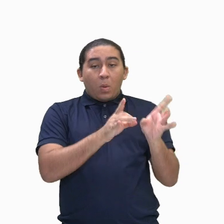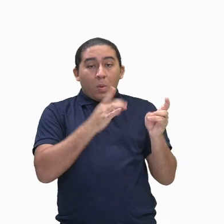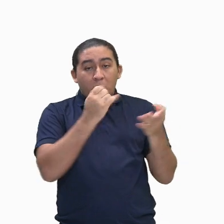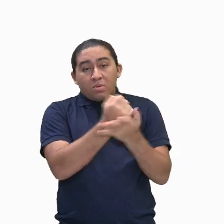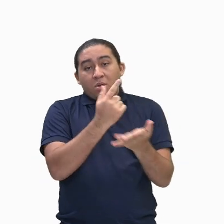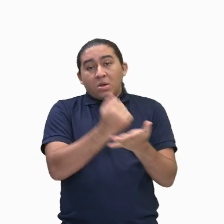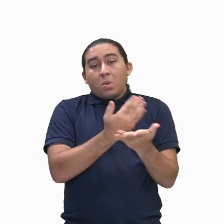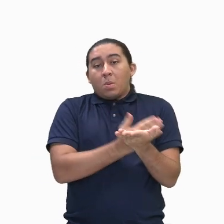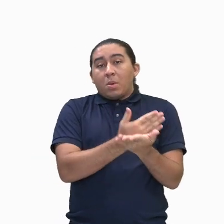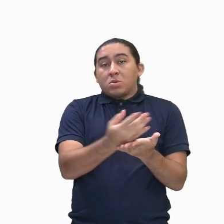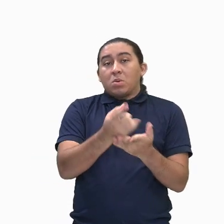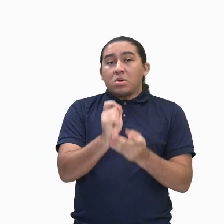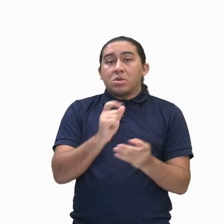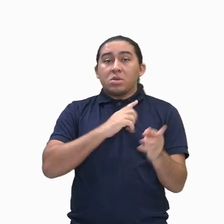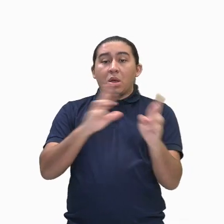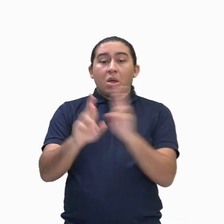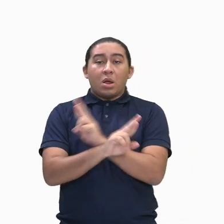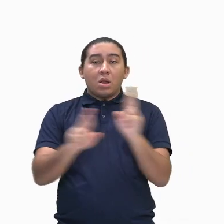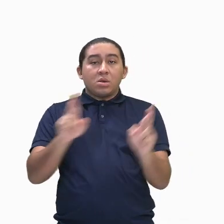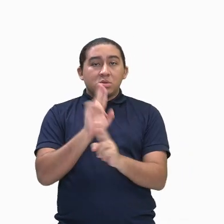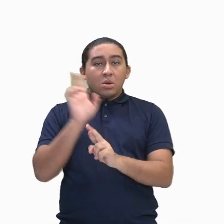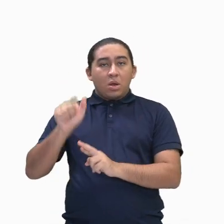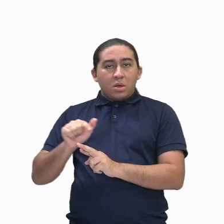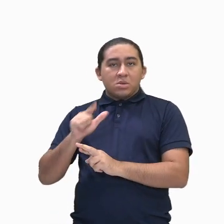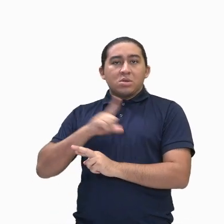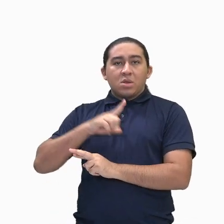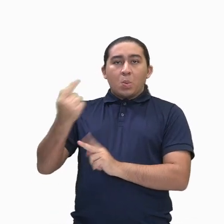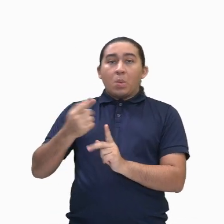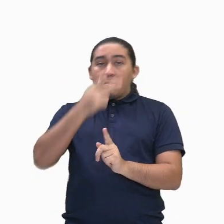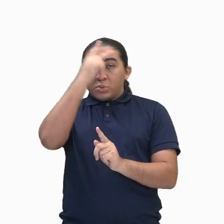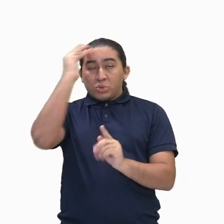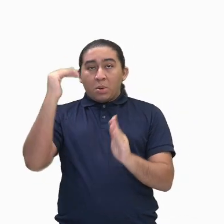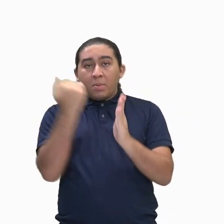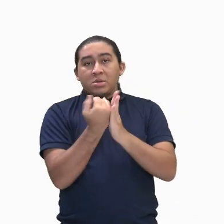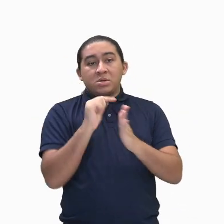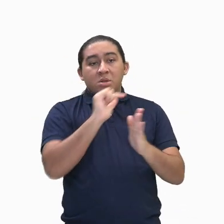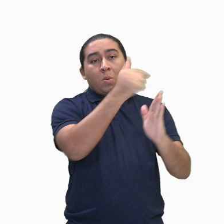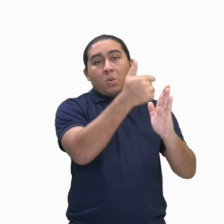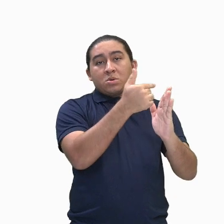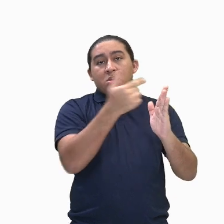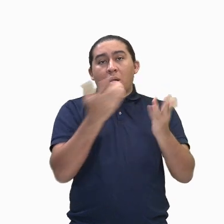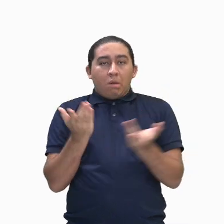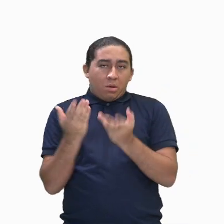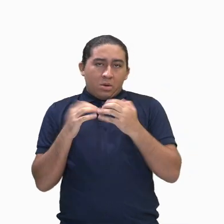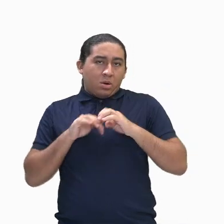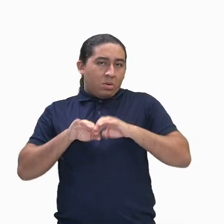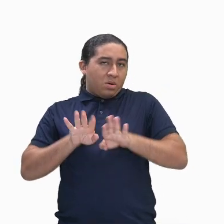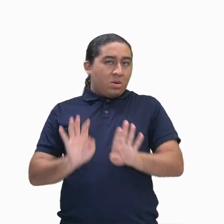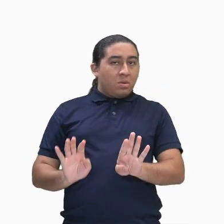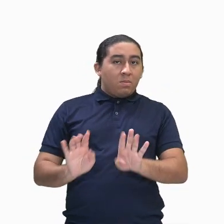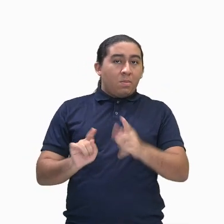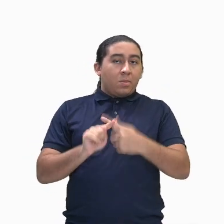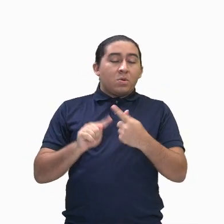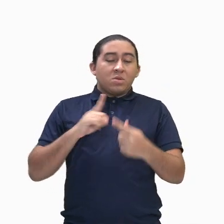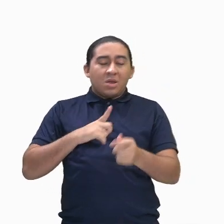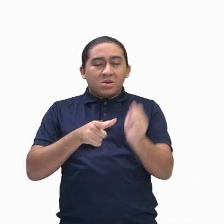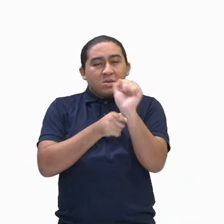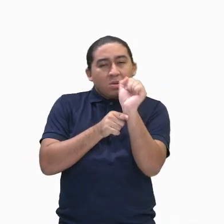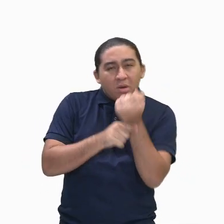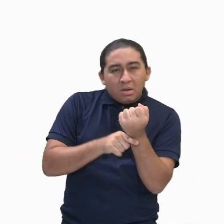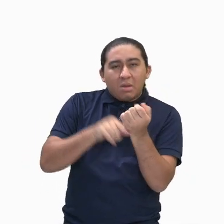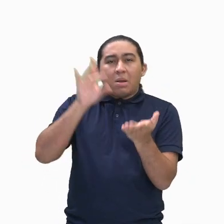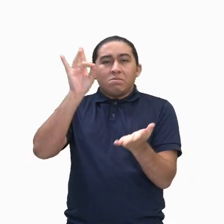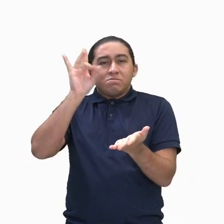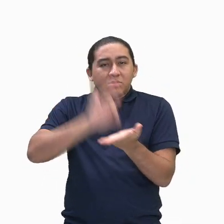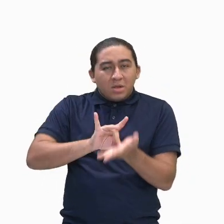começaram a substituir as relações de vassalagem e servidão, porque agora as pessoas não queriam mais ficar presas ali no campo, elas também queriam ir